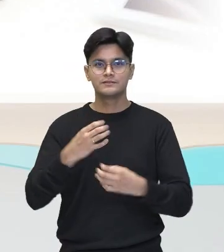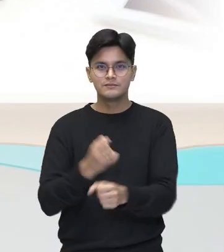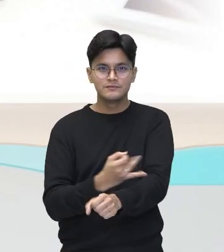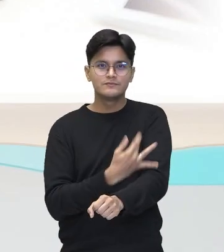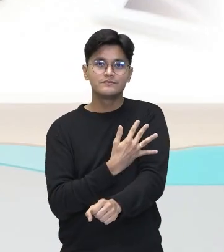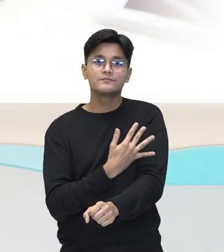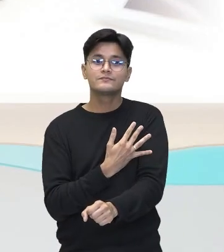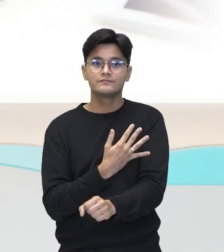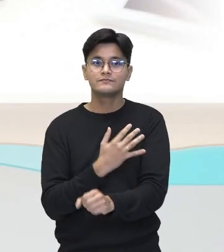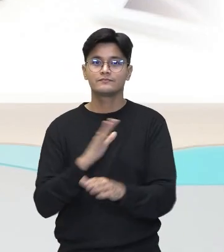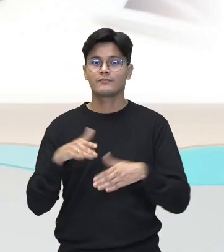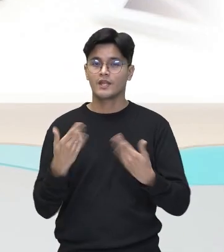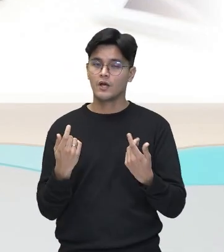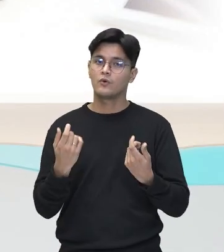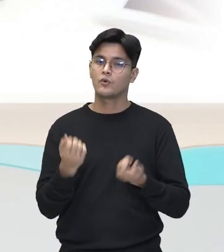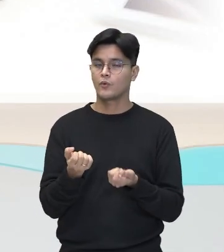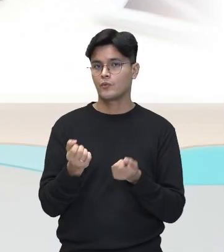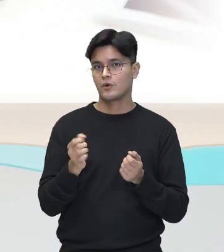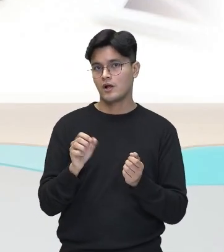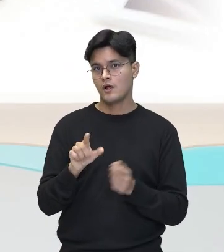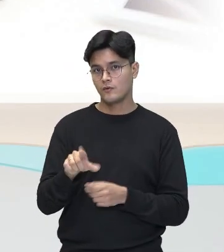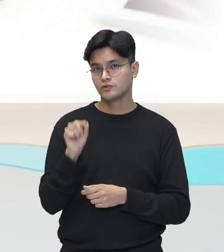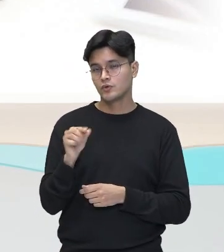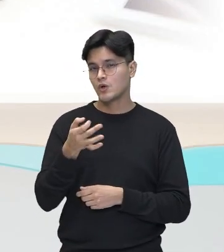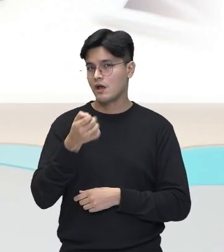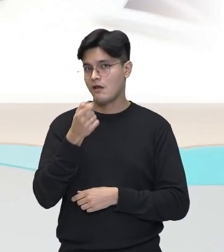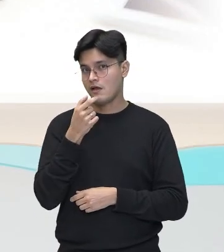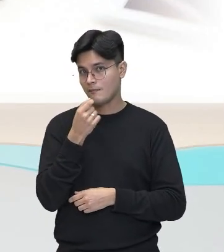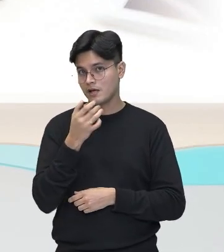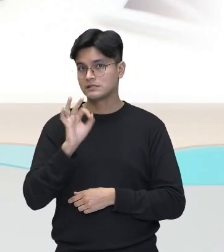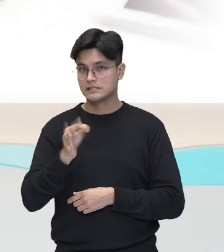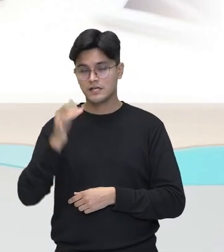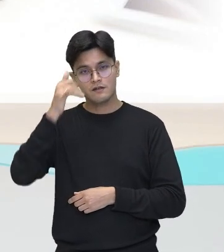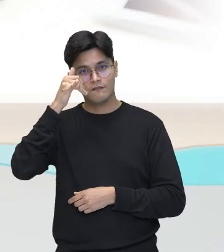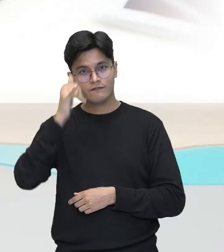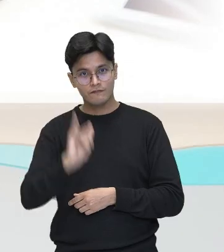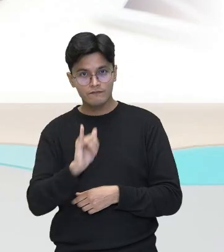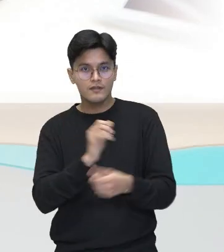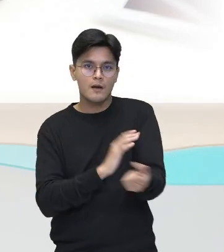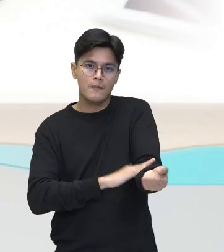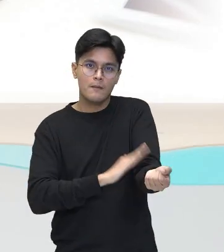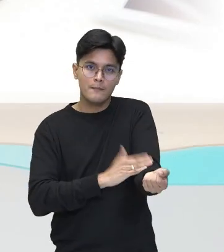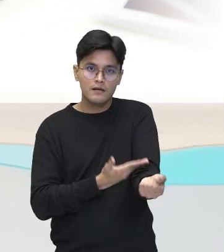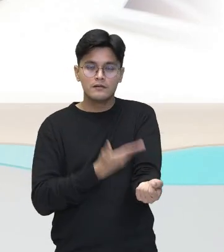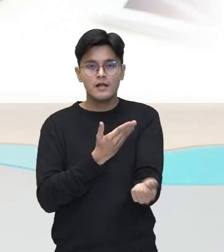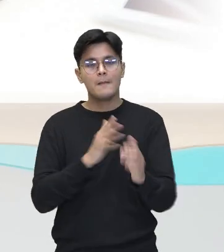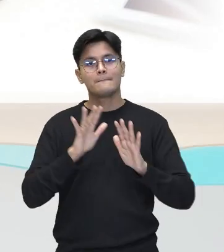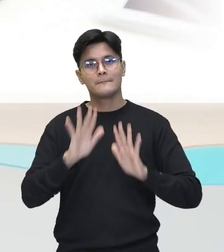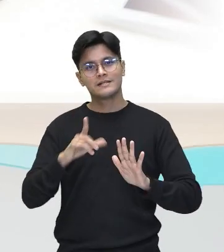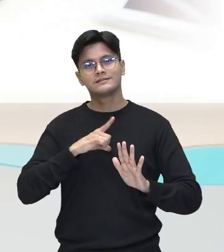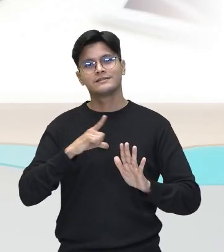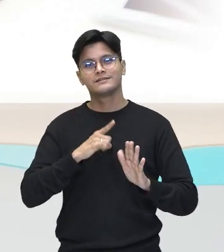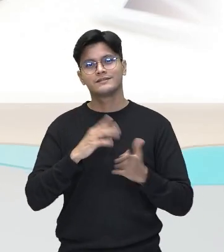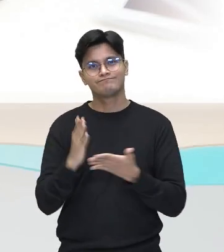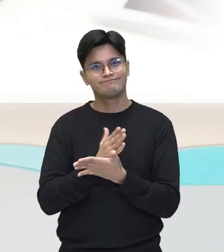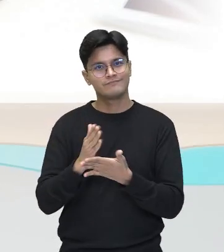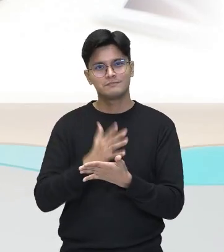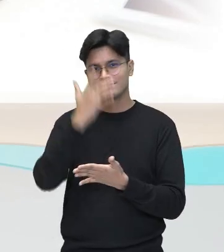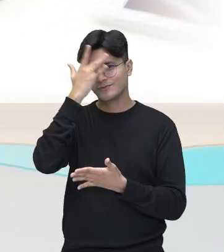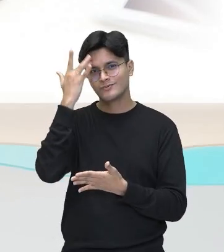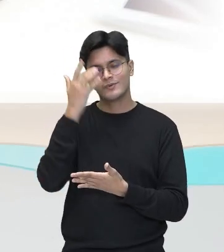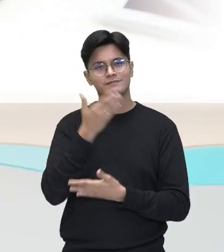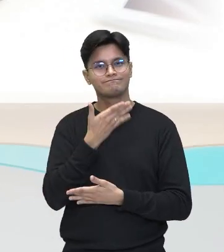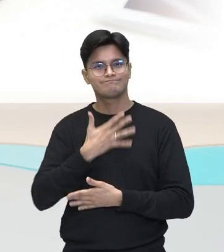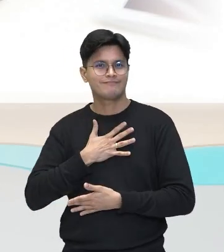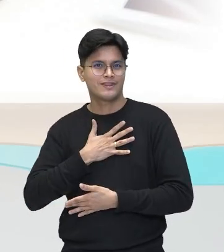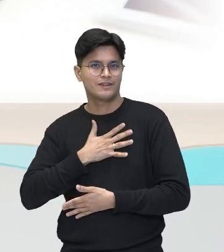prefiro tomar meu remedinho todos os dias, né? Para evitar que aconteça isso. Só que tem pessoas que não, né? Ainda tem um